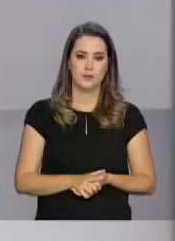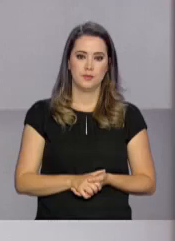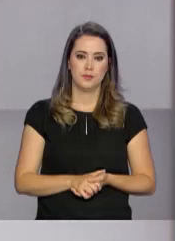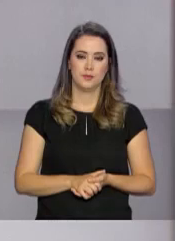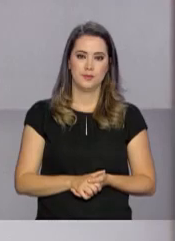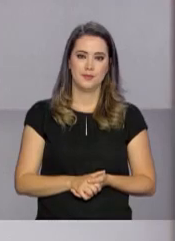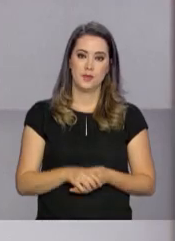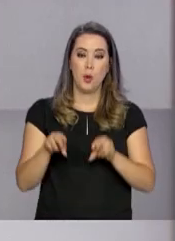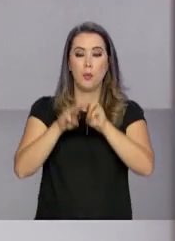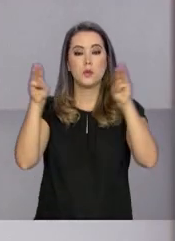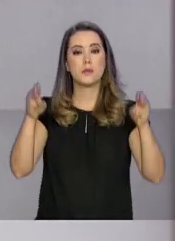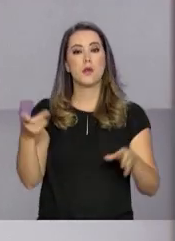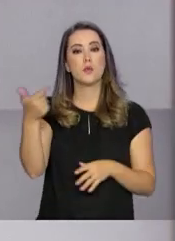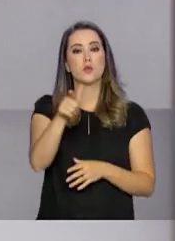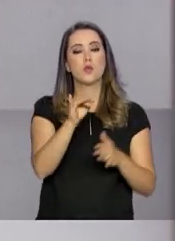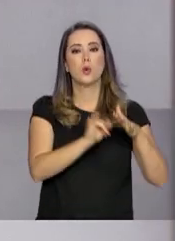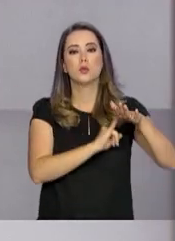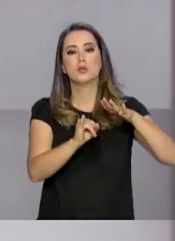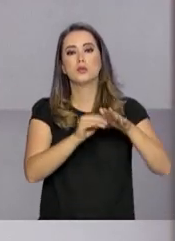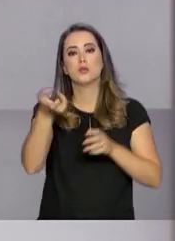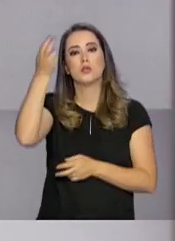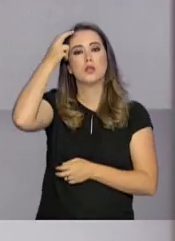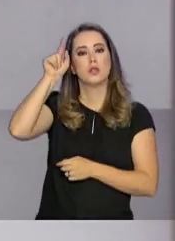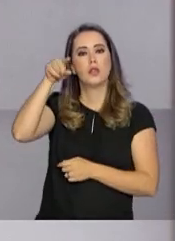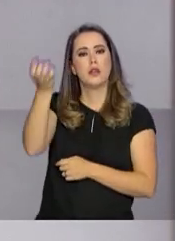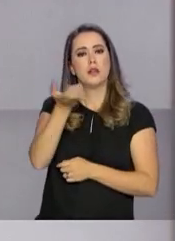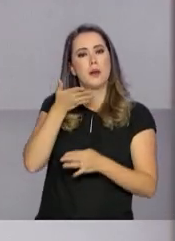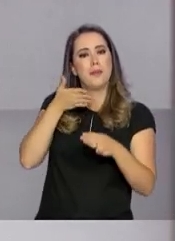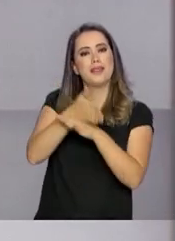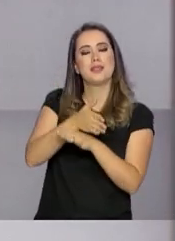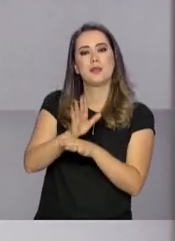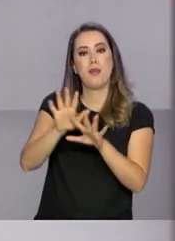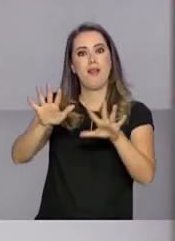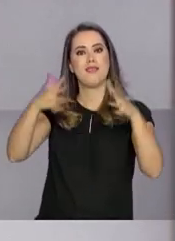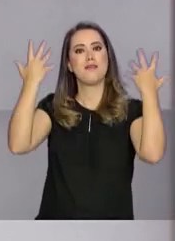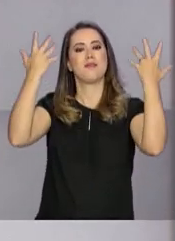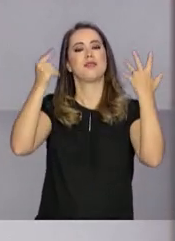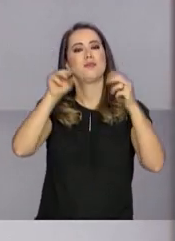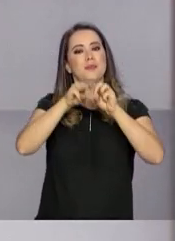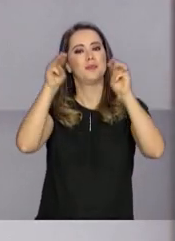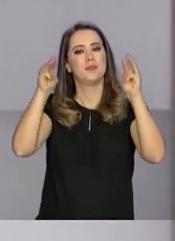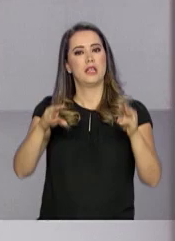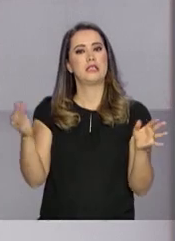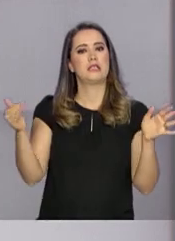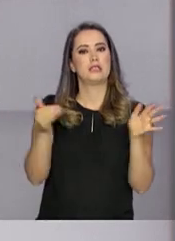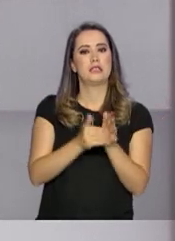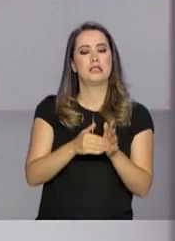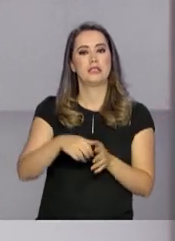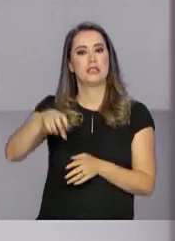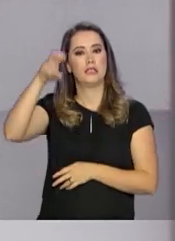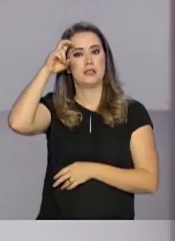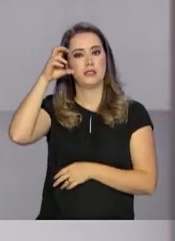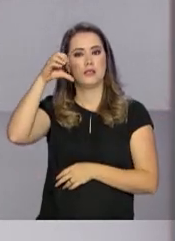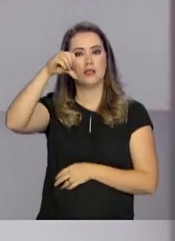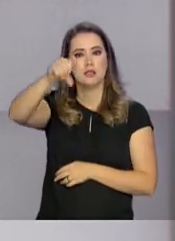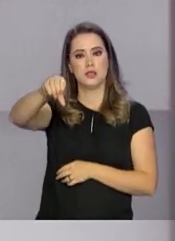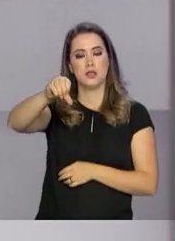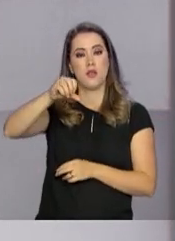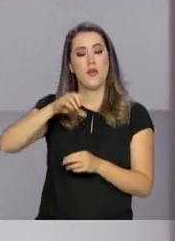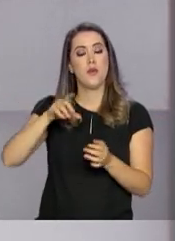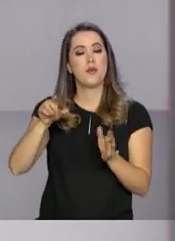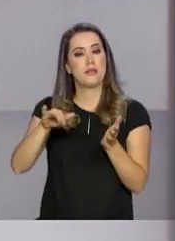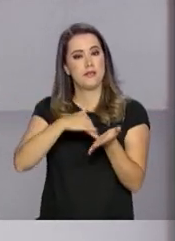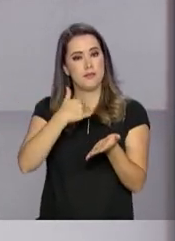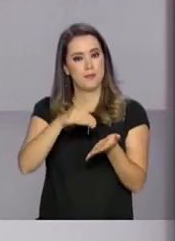museus e outras instituições culturais que querem participar da primavera dos museus têm até esta quinta feira dia 9 para